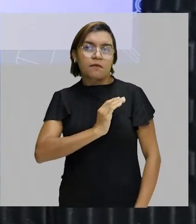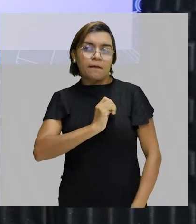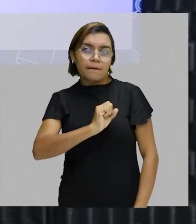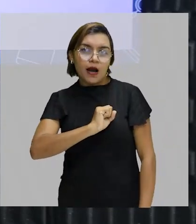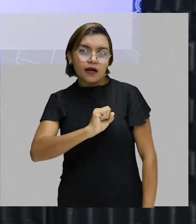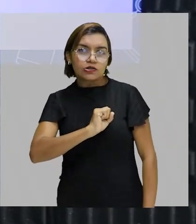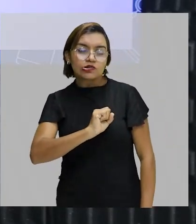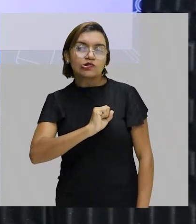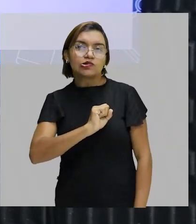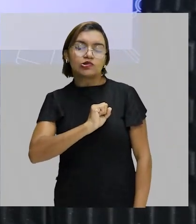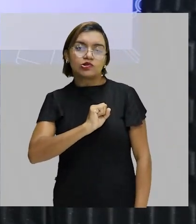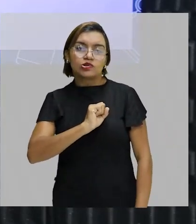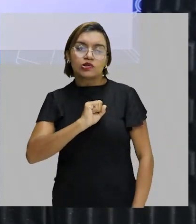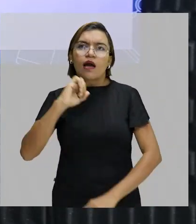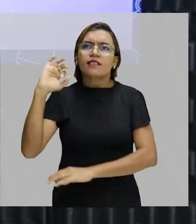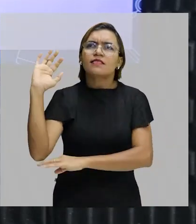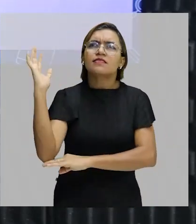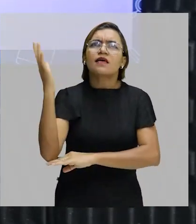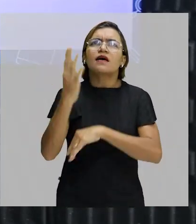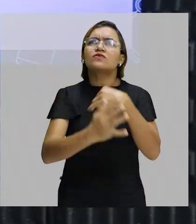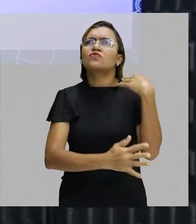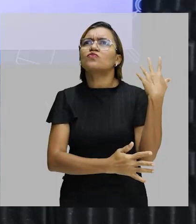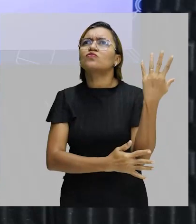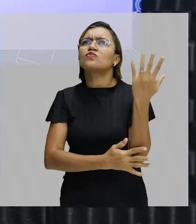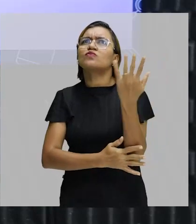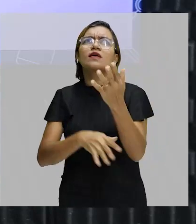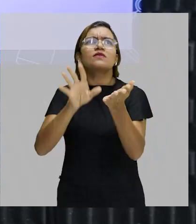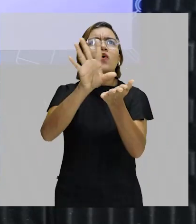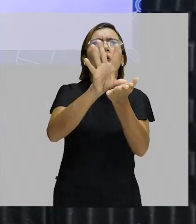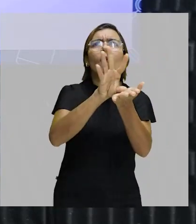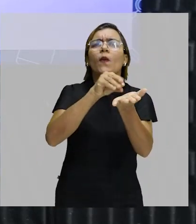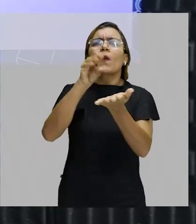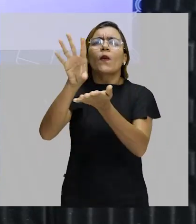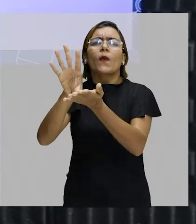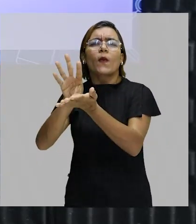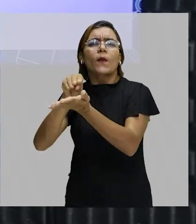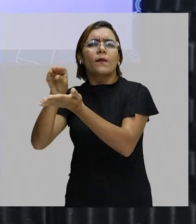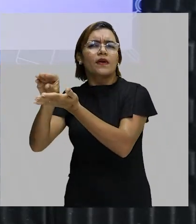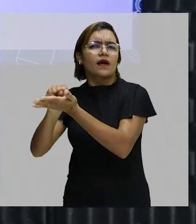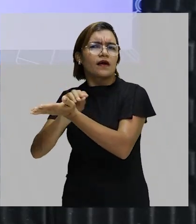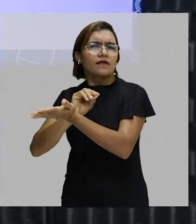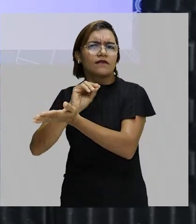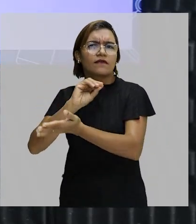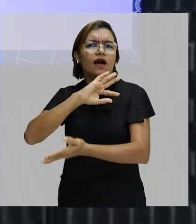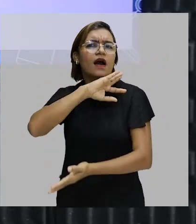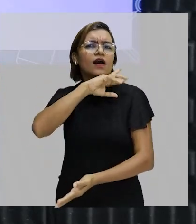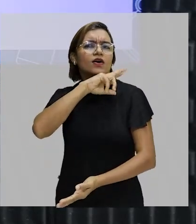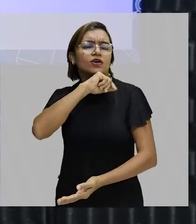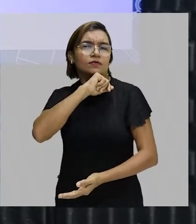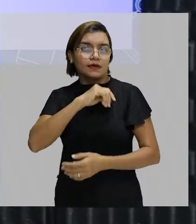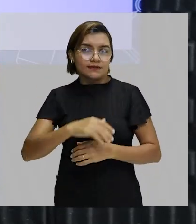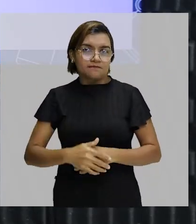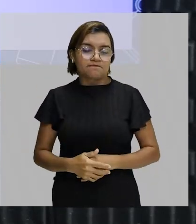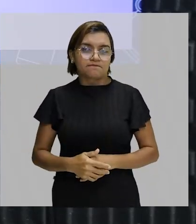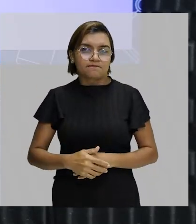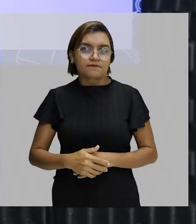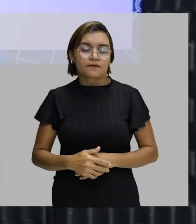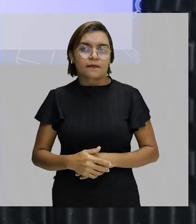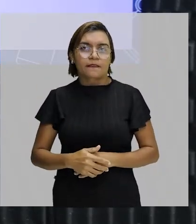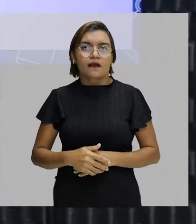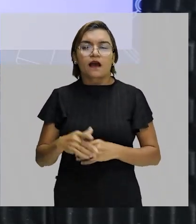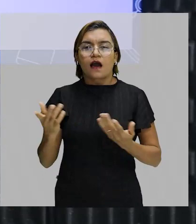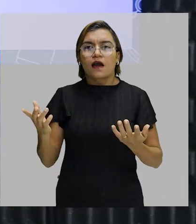da natureza, o homem dançava imitando animais. Esses eram os sons que eram coletados a esse período. Ao som